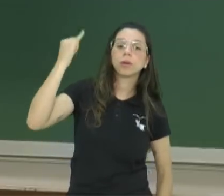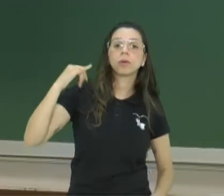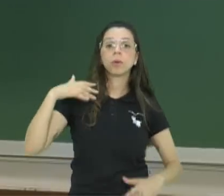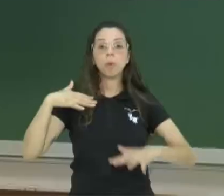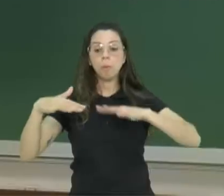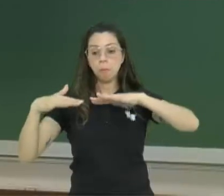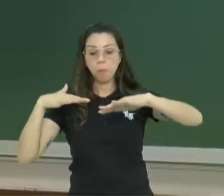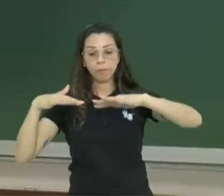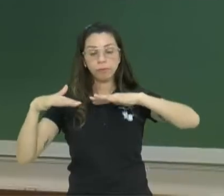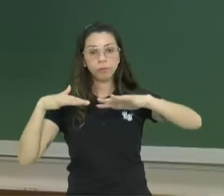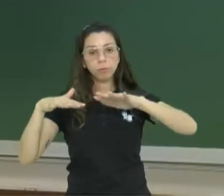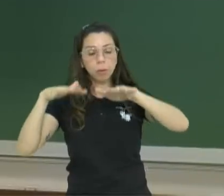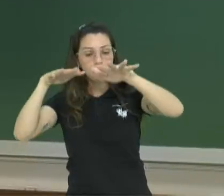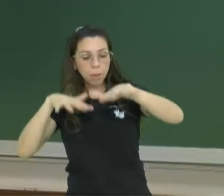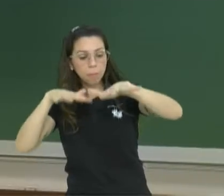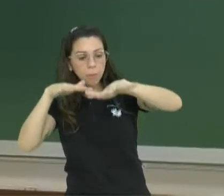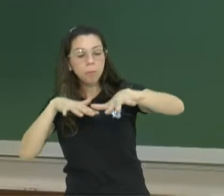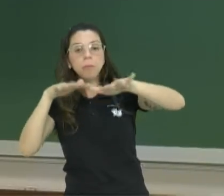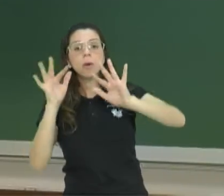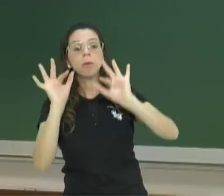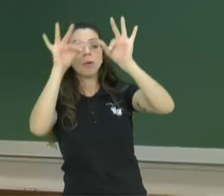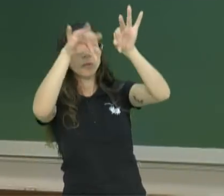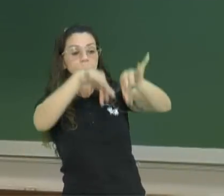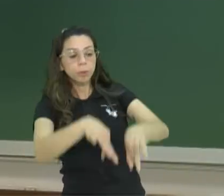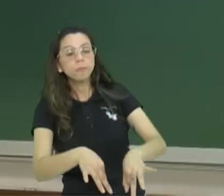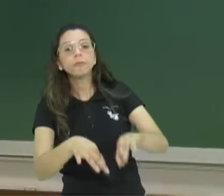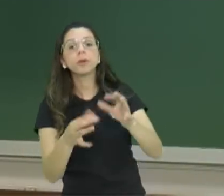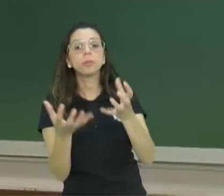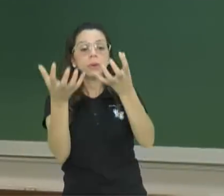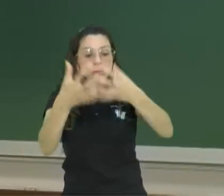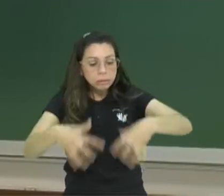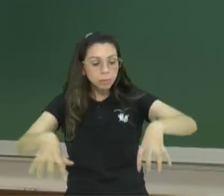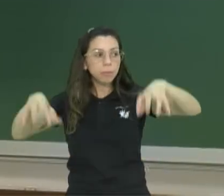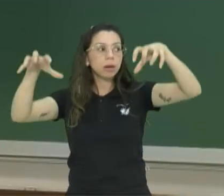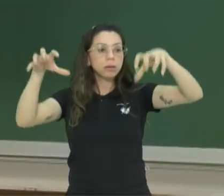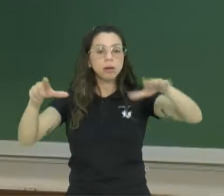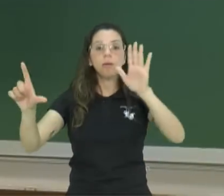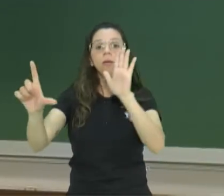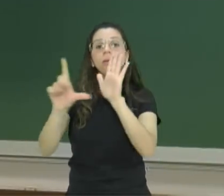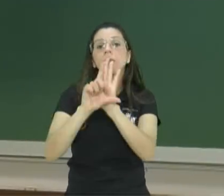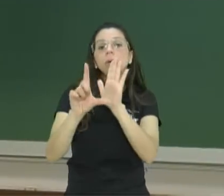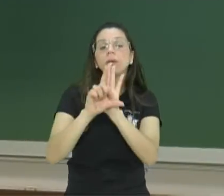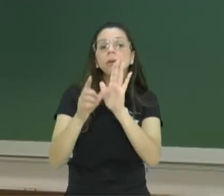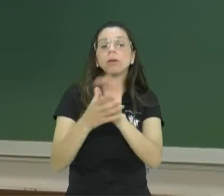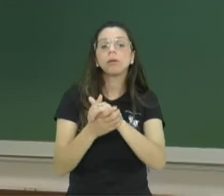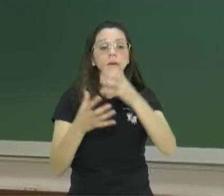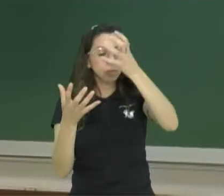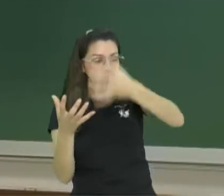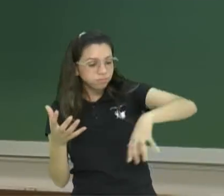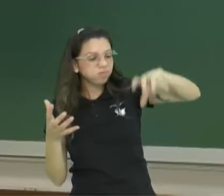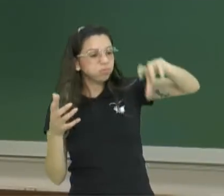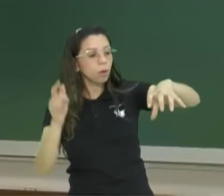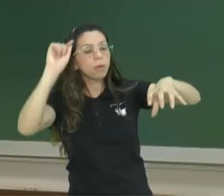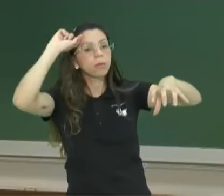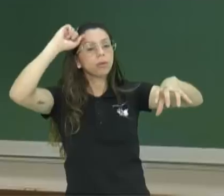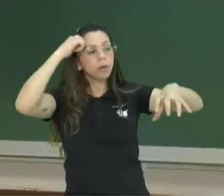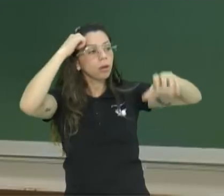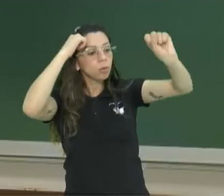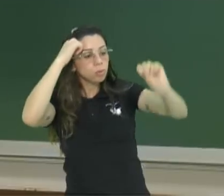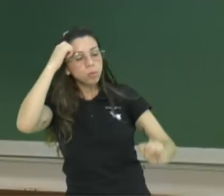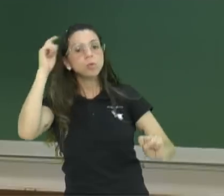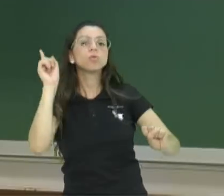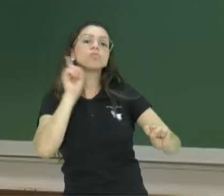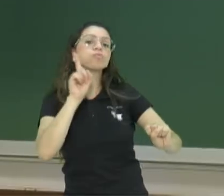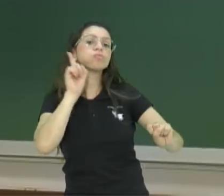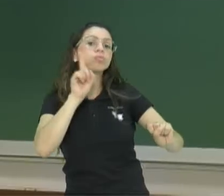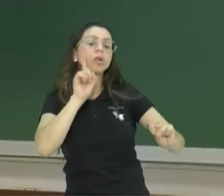movimento, para o fim da segregação legal dos afro-americanos no sul dos Estados